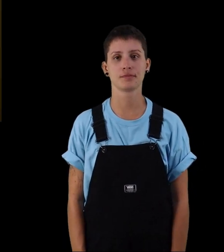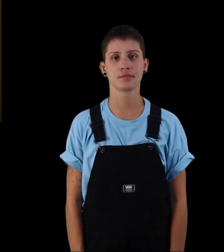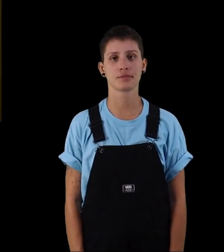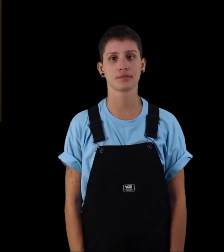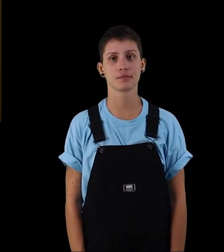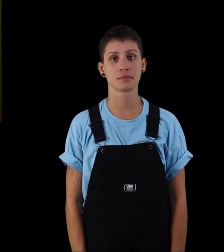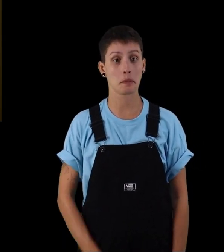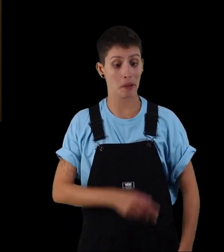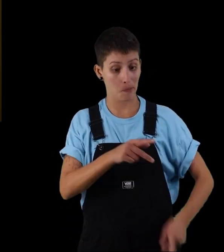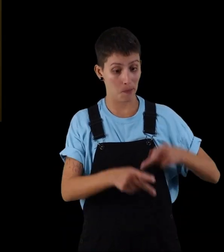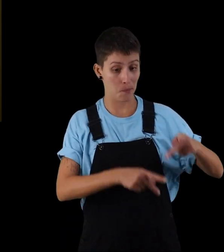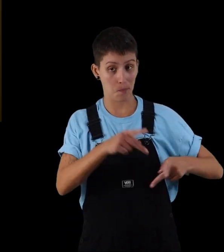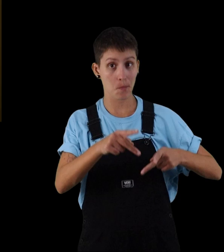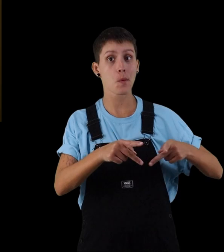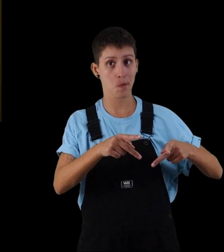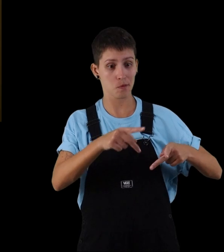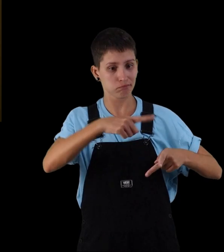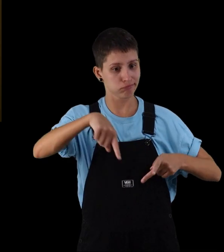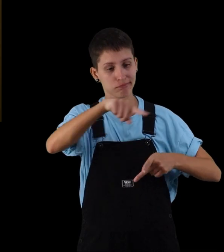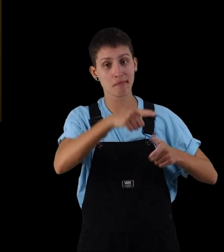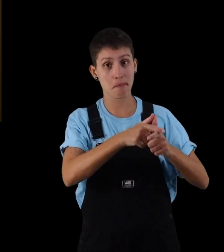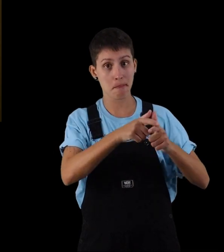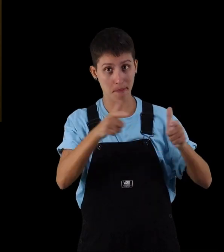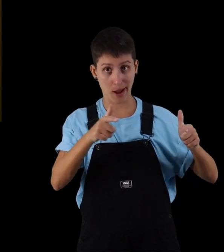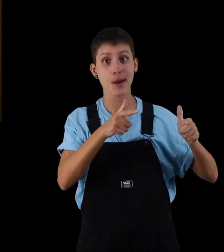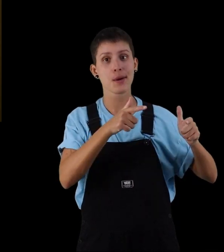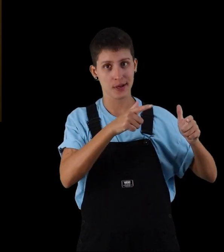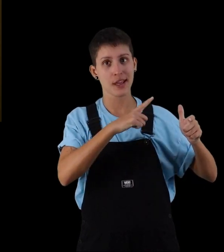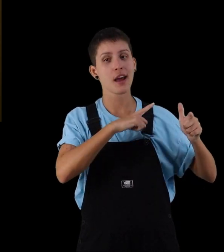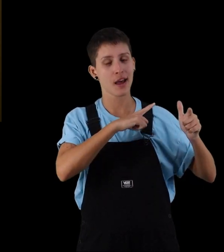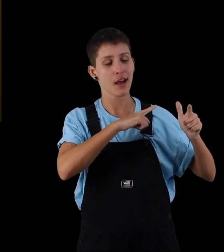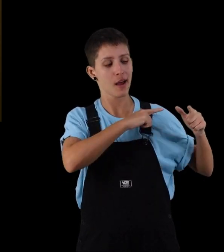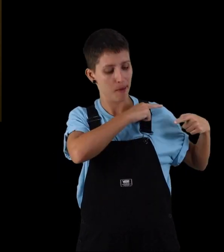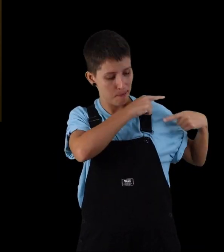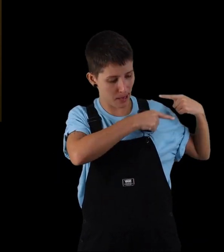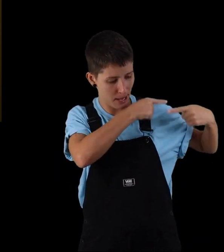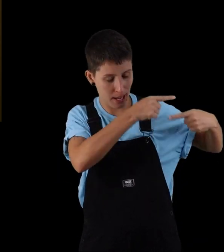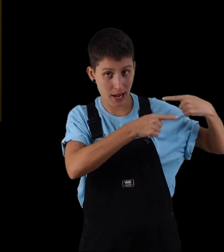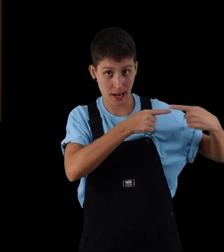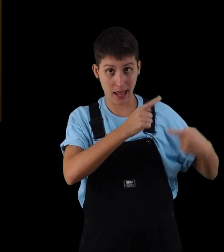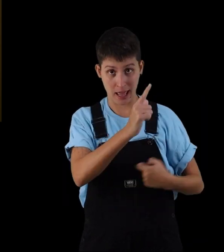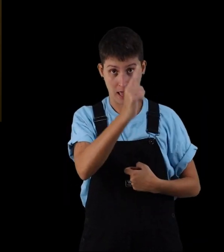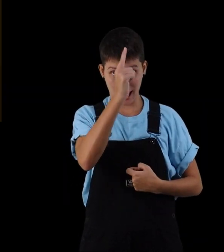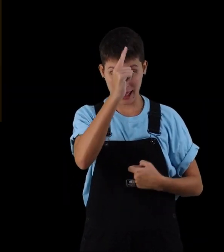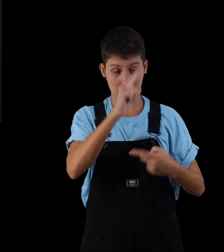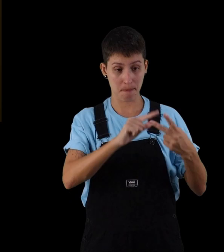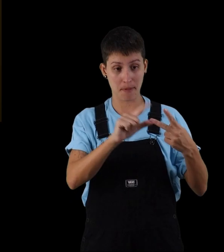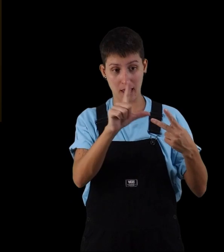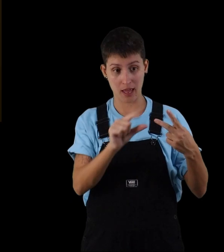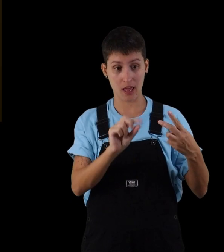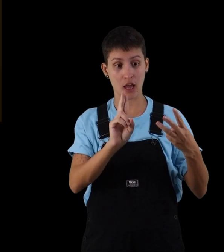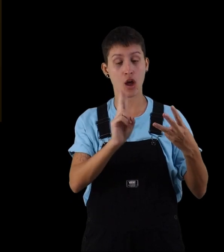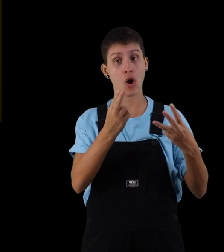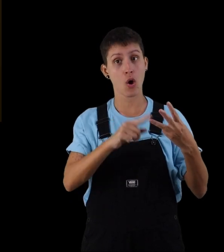O povo da cidade, de maioria descendente das culturas alemã, italiana ou polonesa,